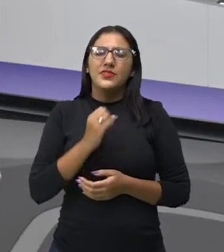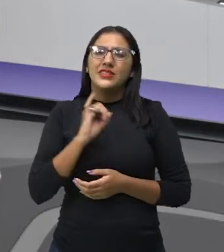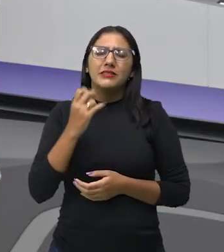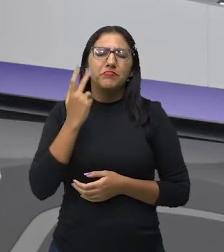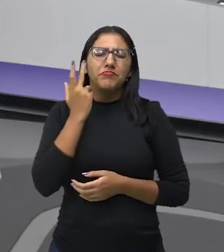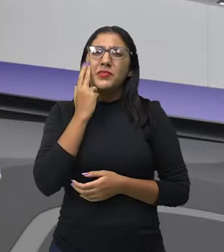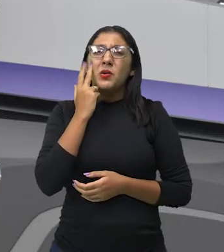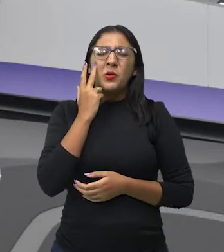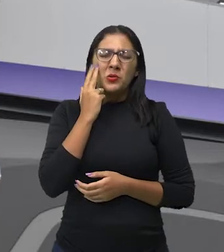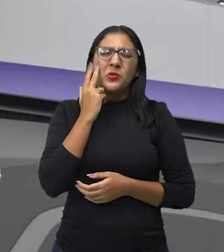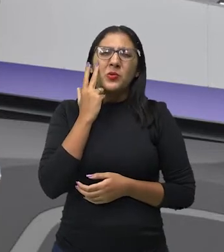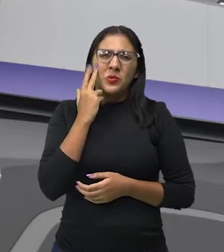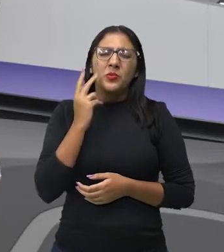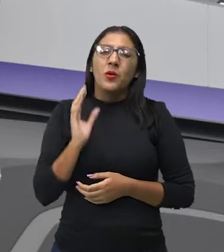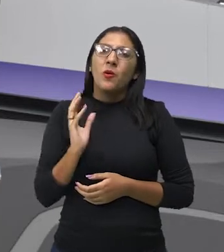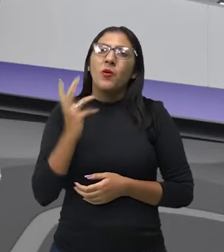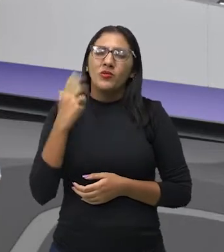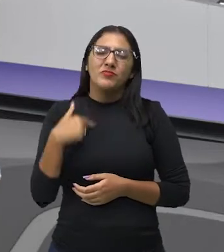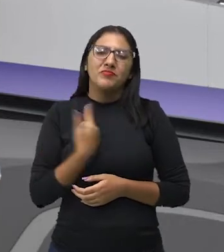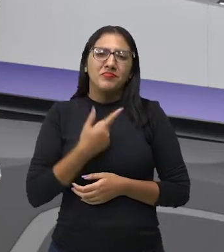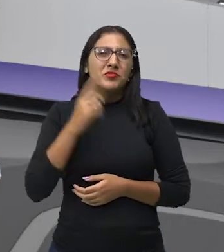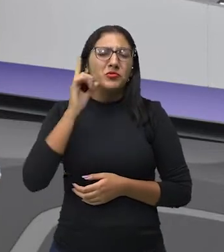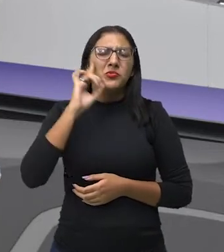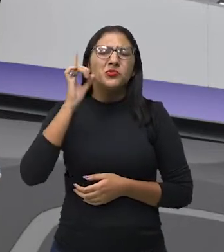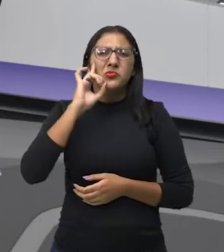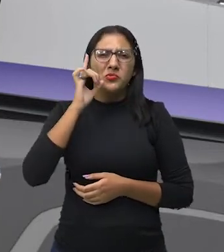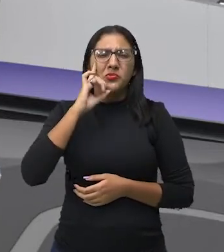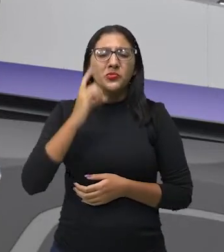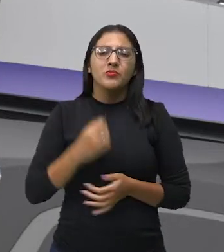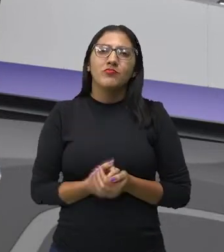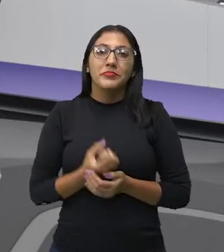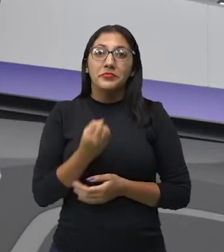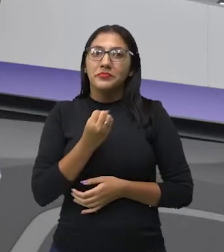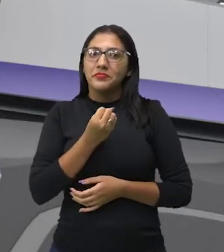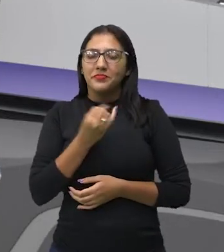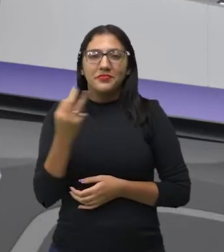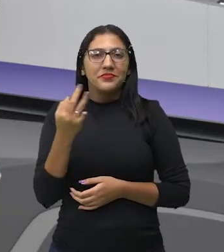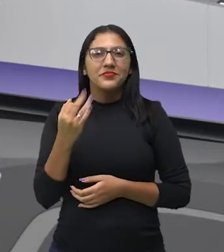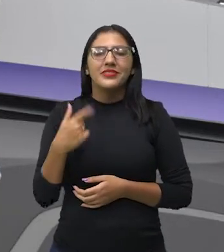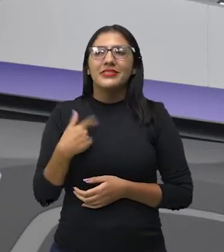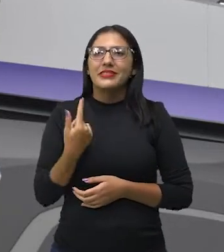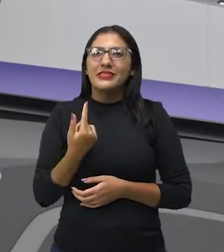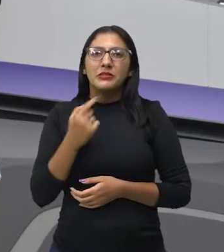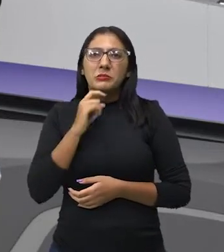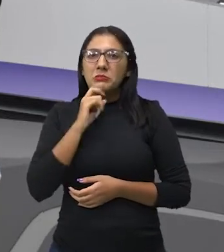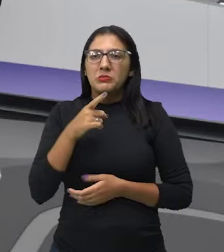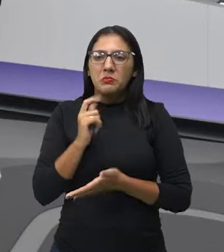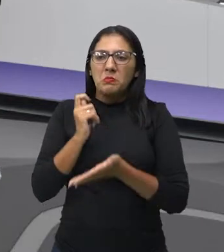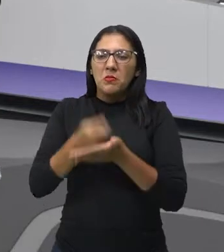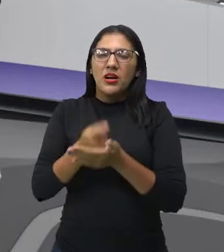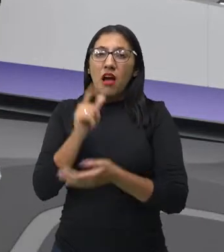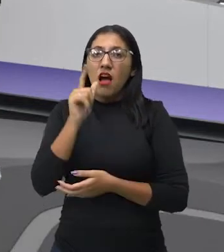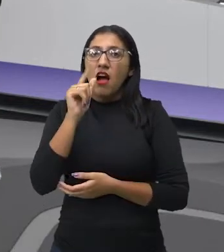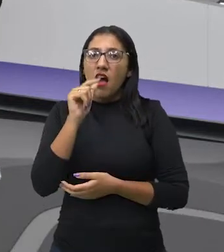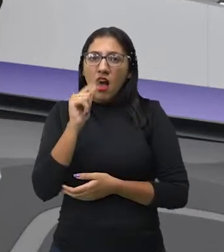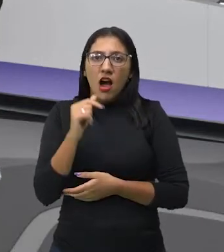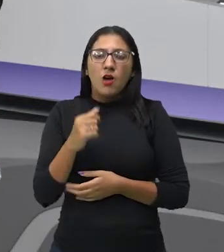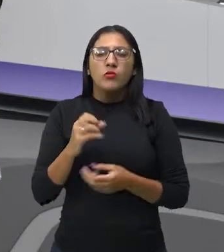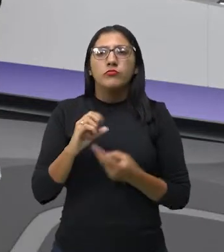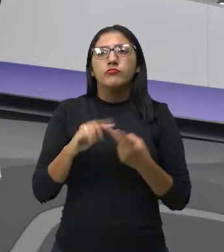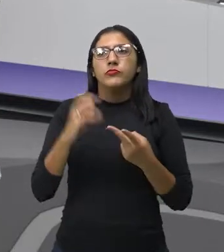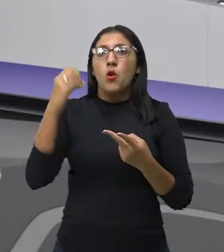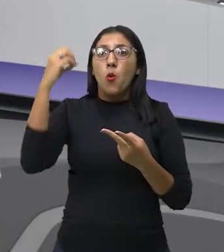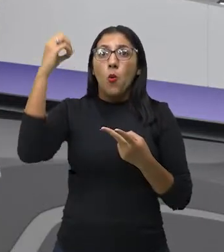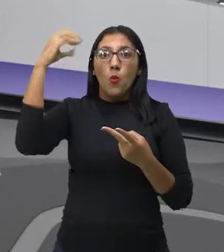muito comum, alunos, muito comum no nosso dia a dia, né? Quantas vezes aí a gente não consegue pagar a conta de água em dias, uma conta de luz